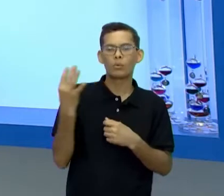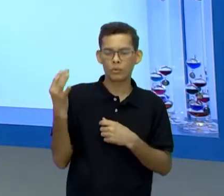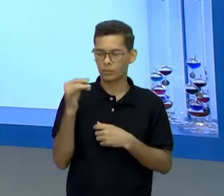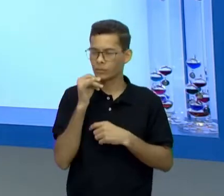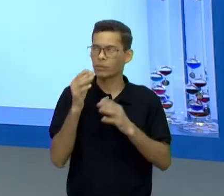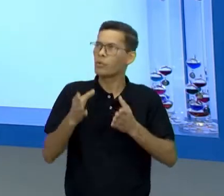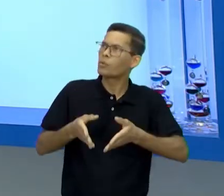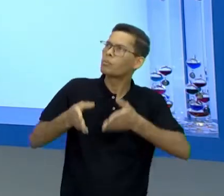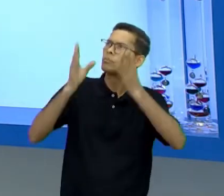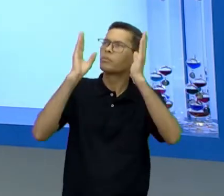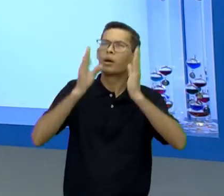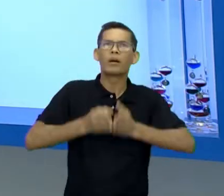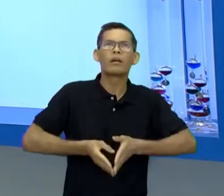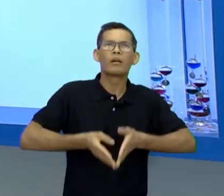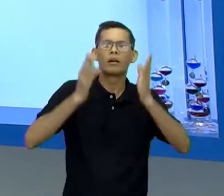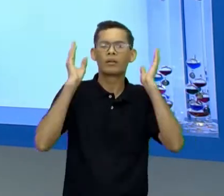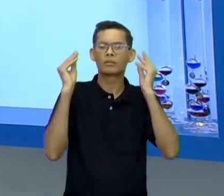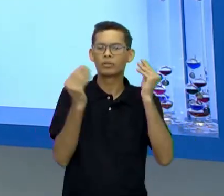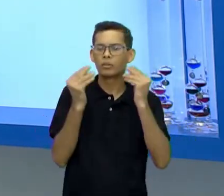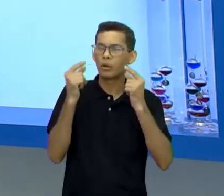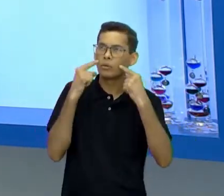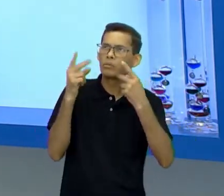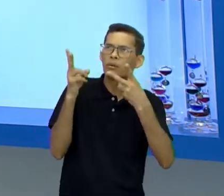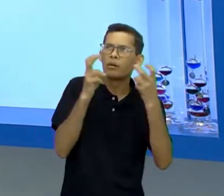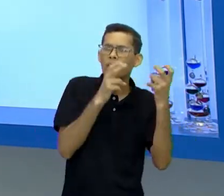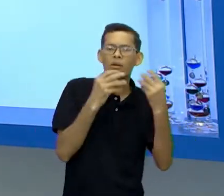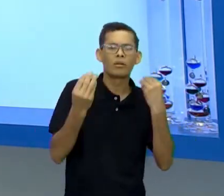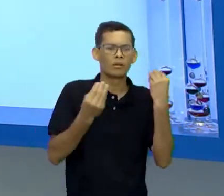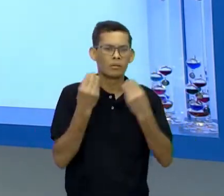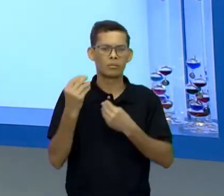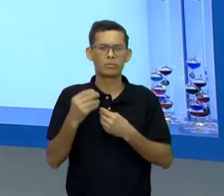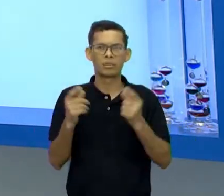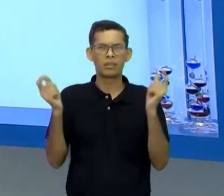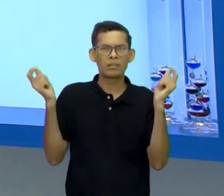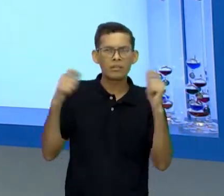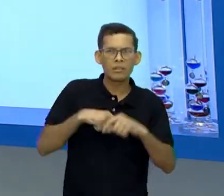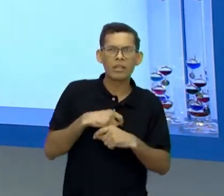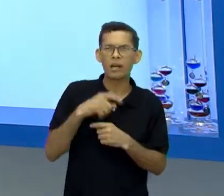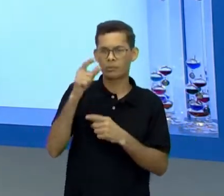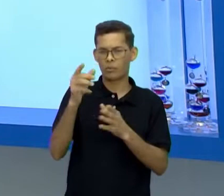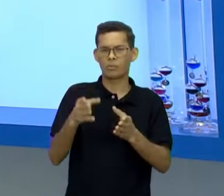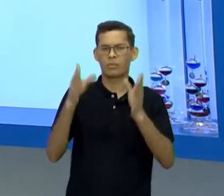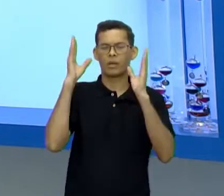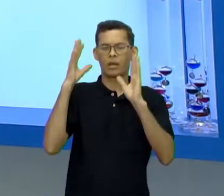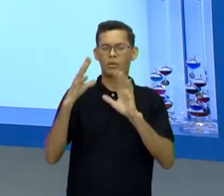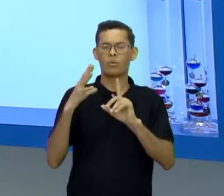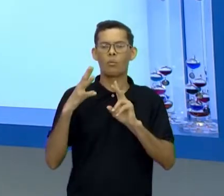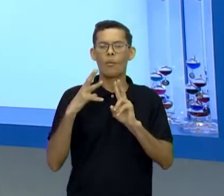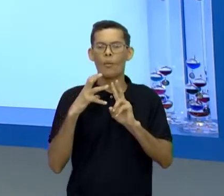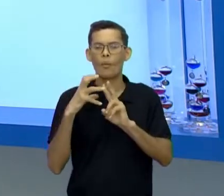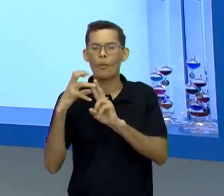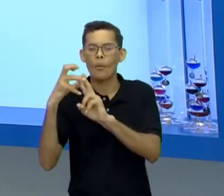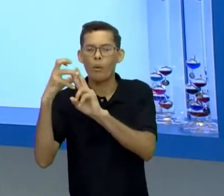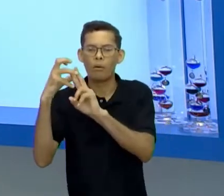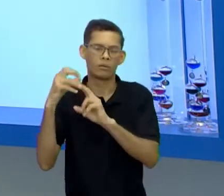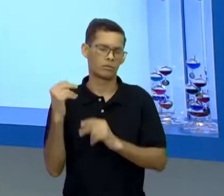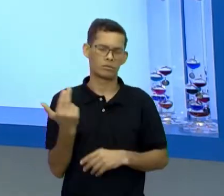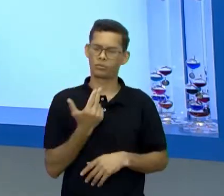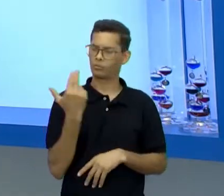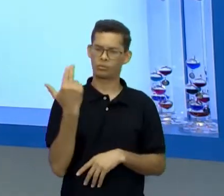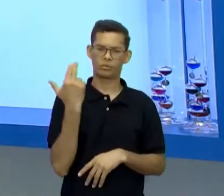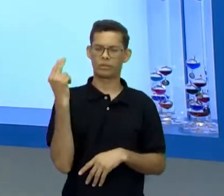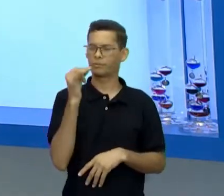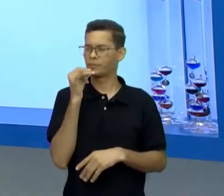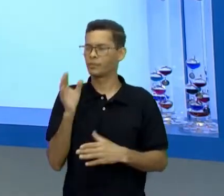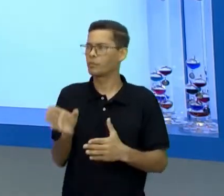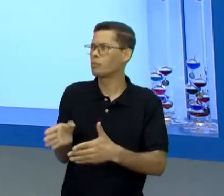não vai observar? Não vai observar, Gibalina. Não tem como. Você ser atraído. Ah, você é atraído pelo prédio. Não. Você não vai observar.